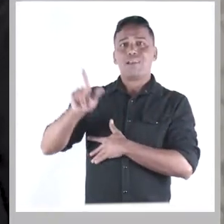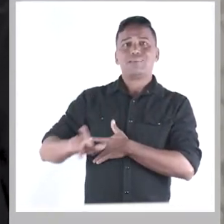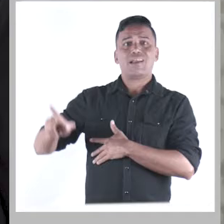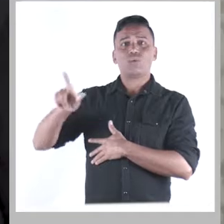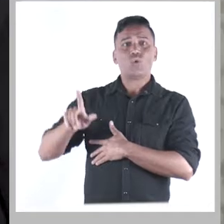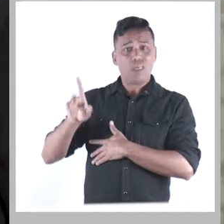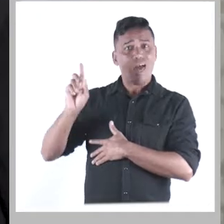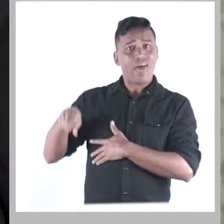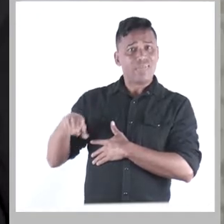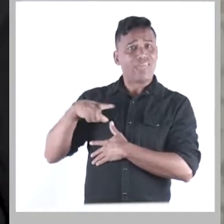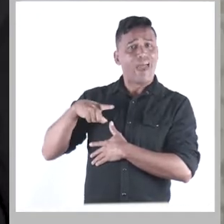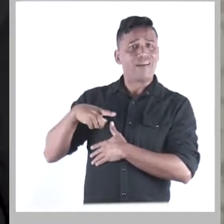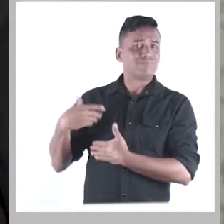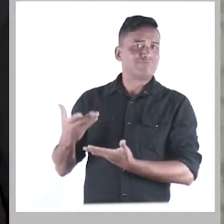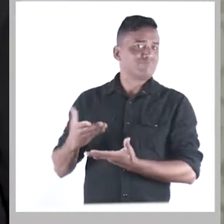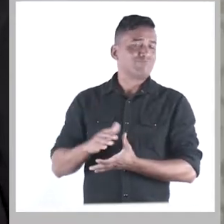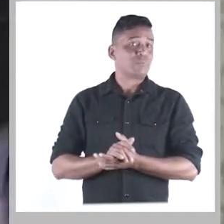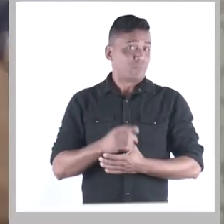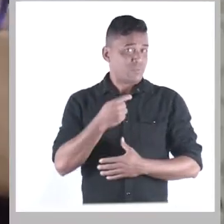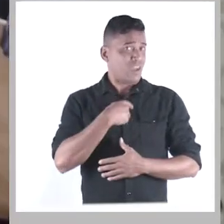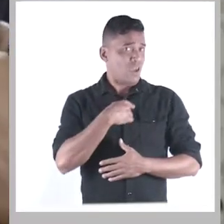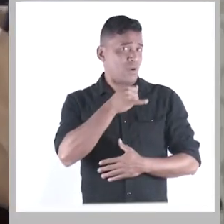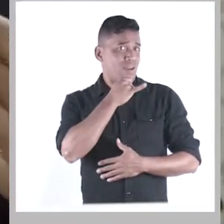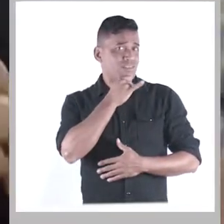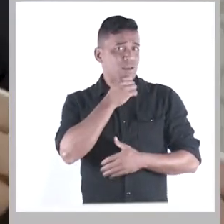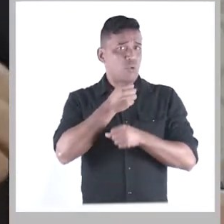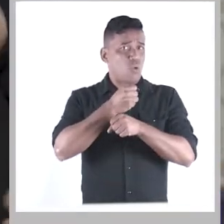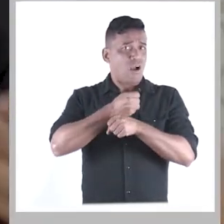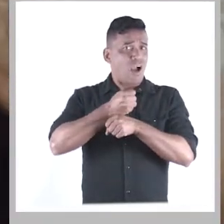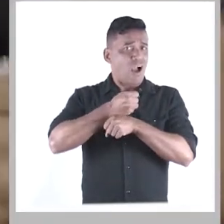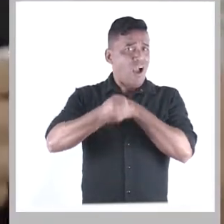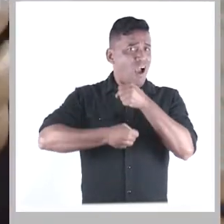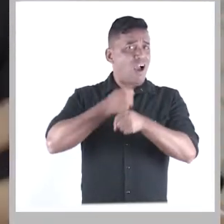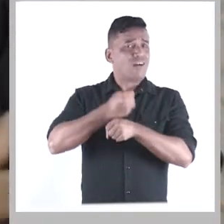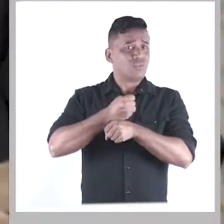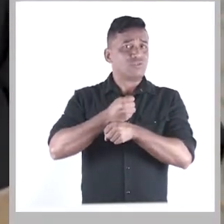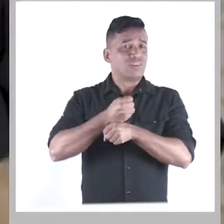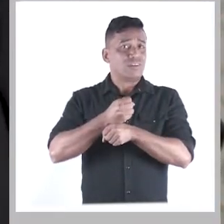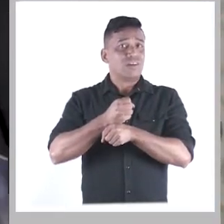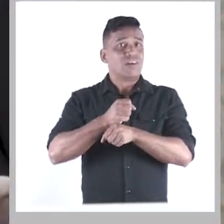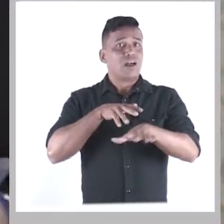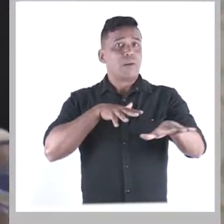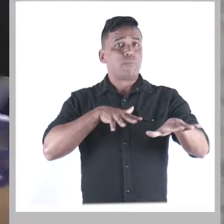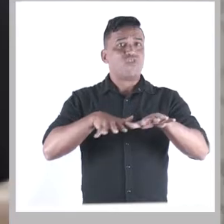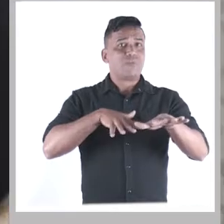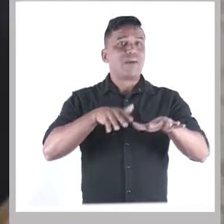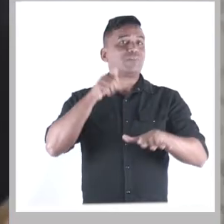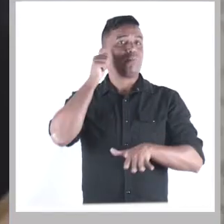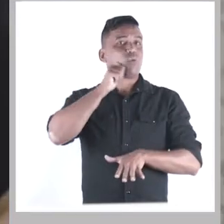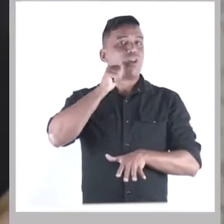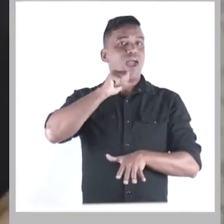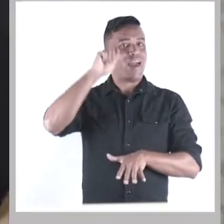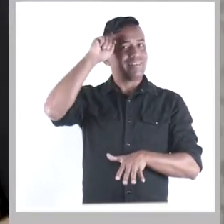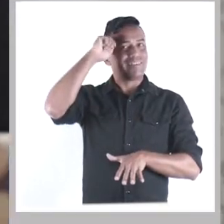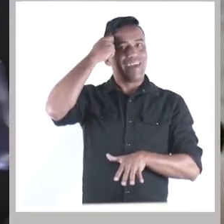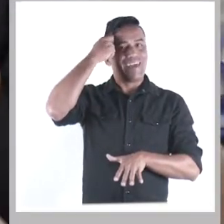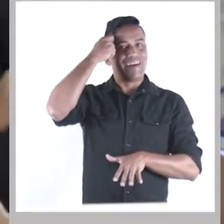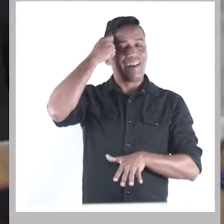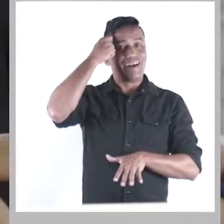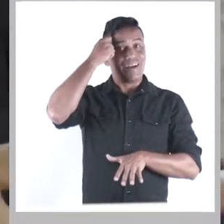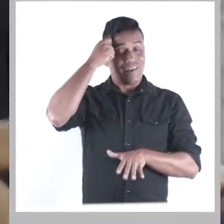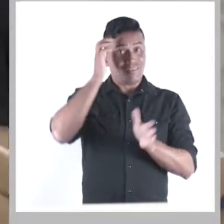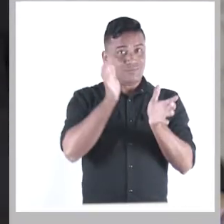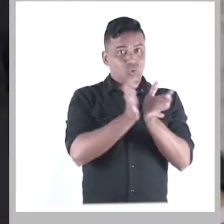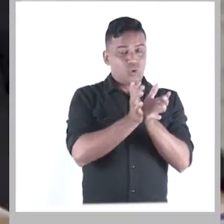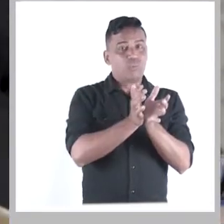reconhece na literatura que é produzida. Né? Eu mesma, que tenho feito nos últimos anos um movimento de ler mulheres negras, eu tenho